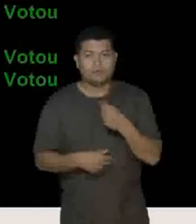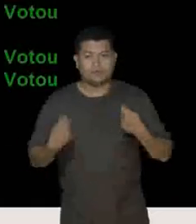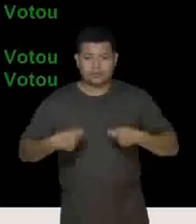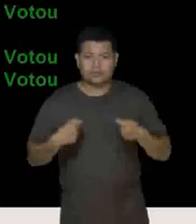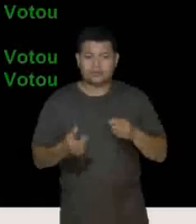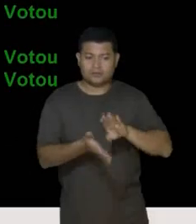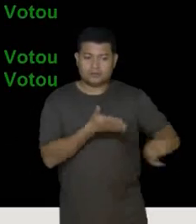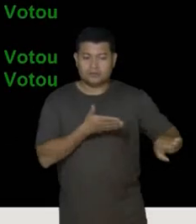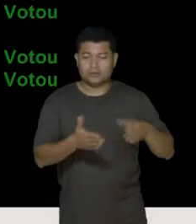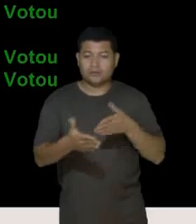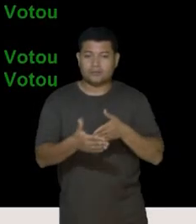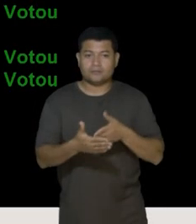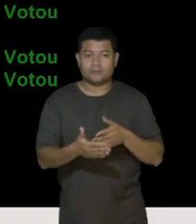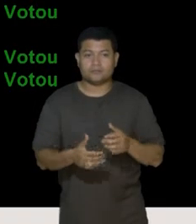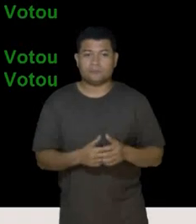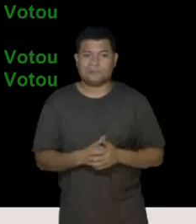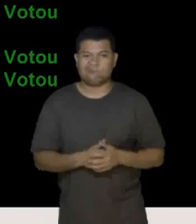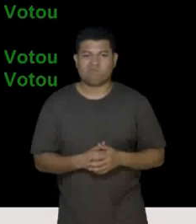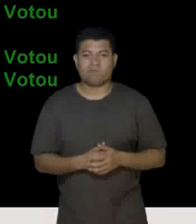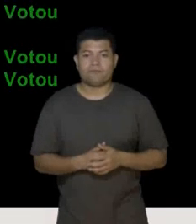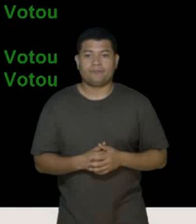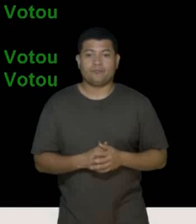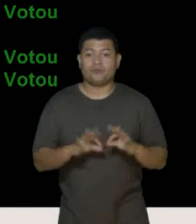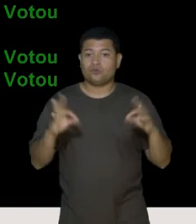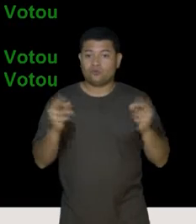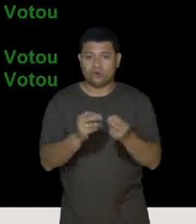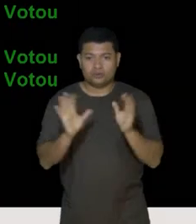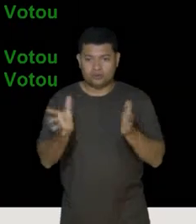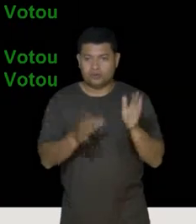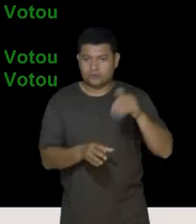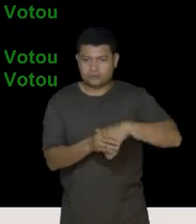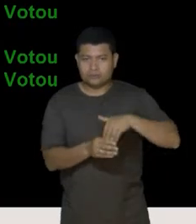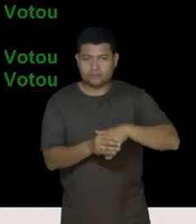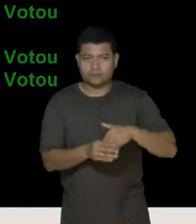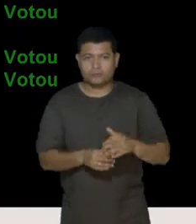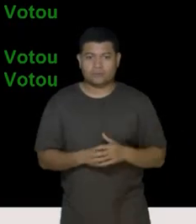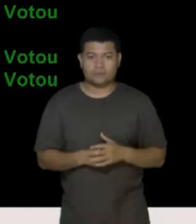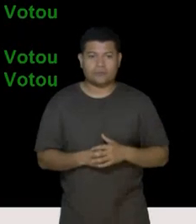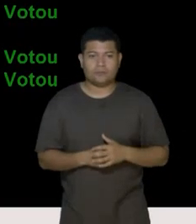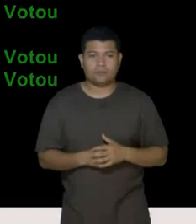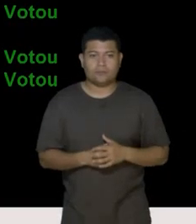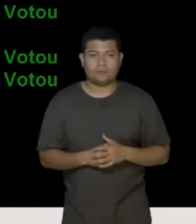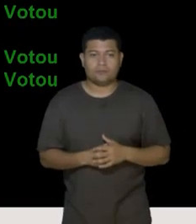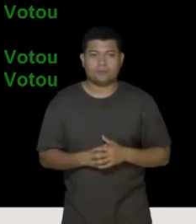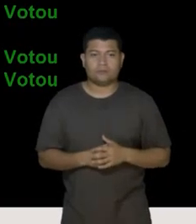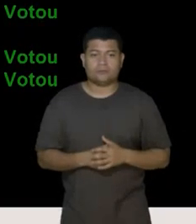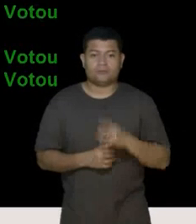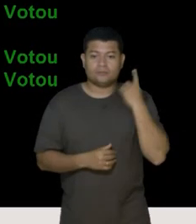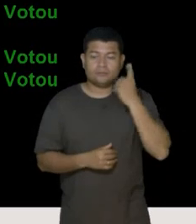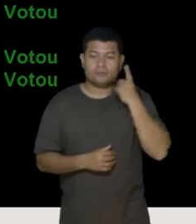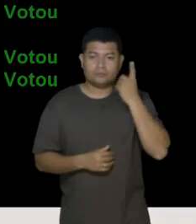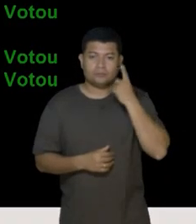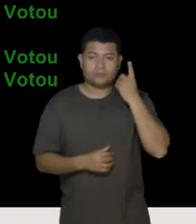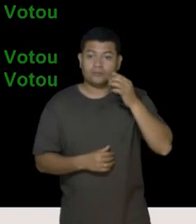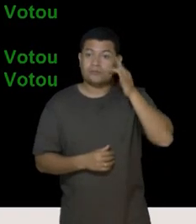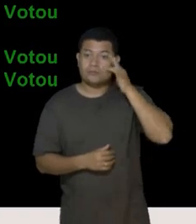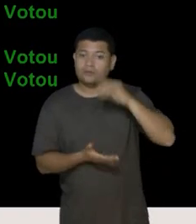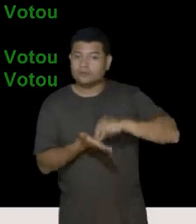Senhores deputados, todos os senhores deputados exercendo o seu direito de voto, deputado Fernando